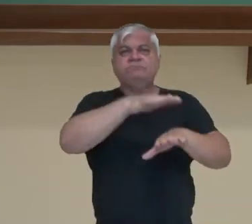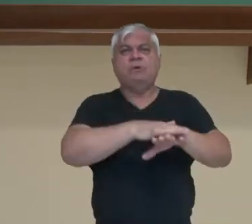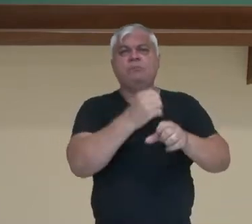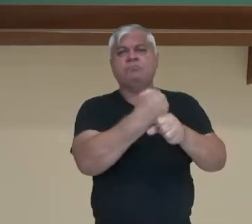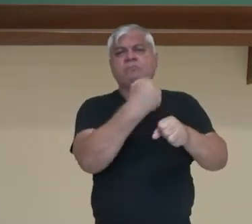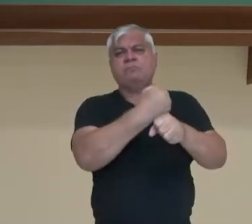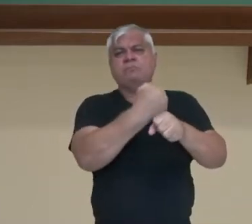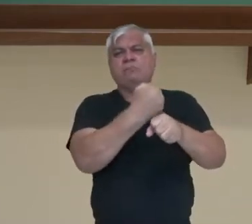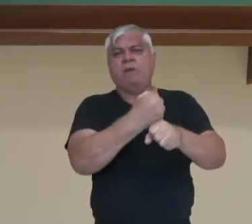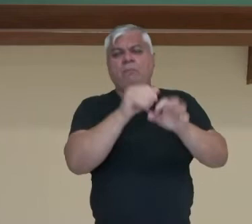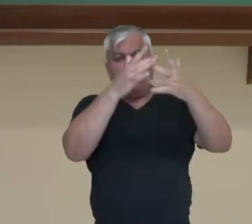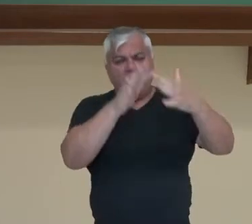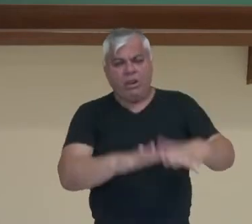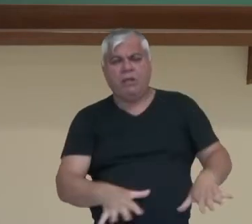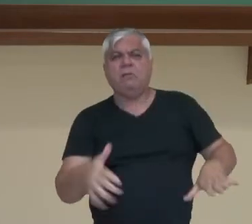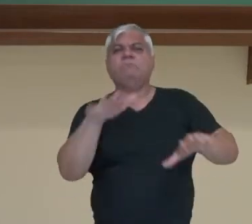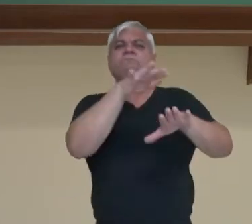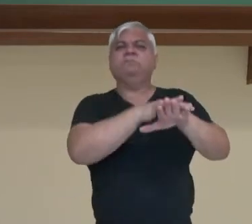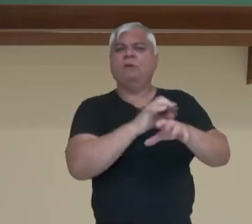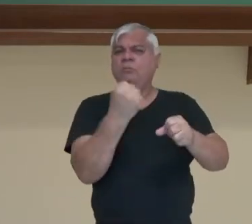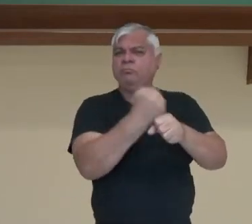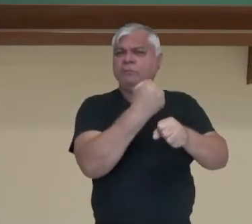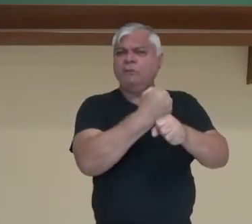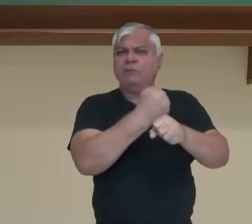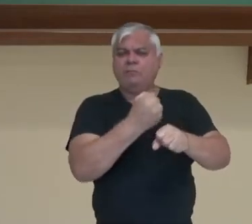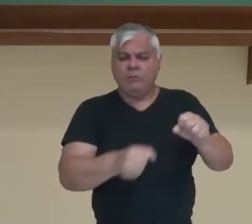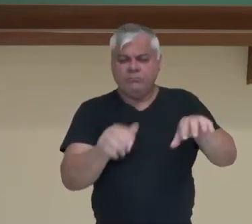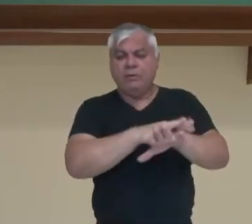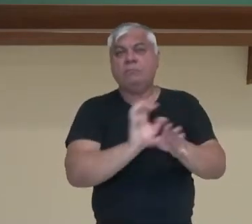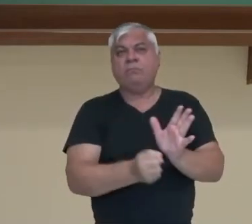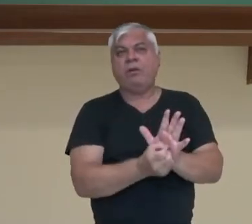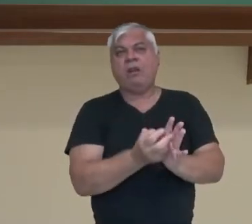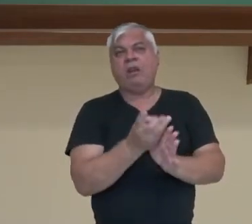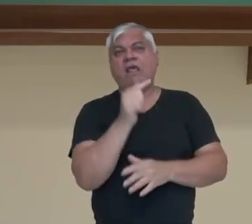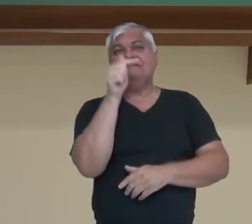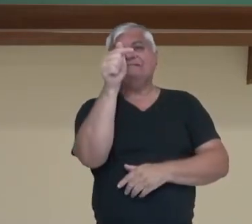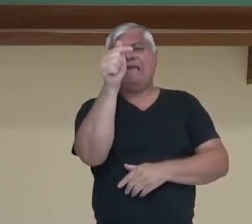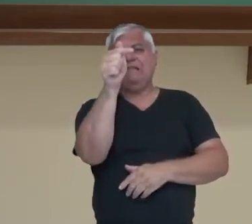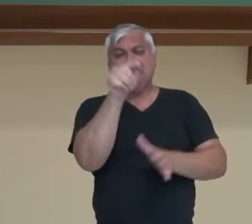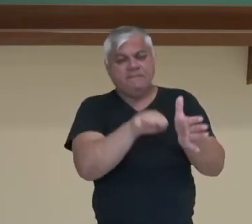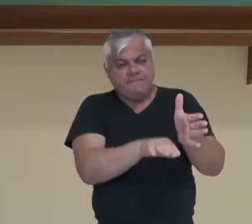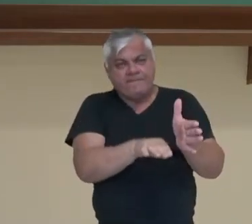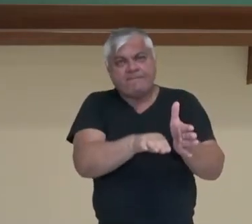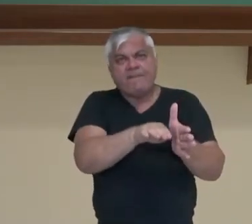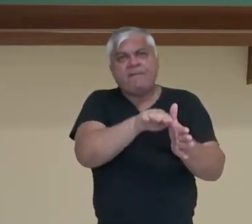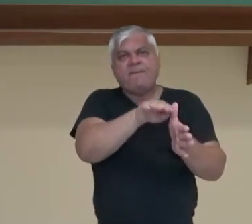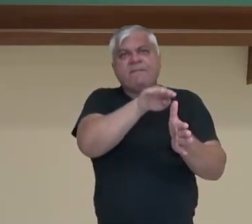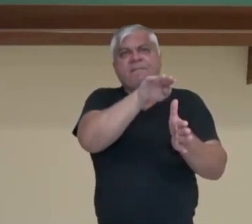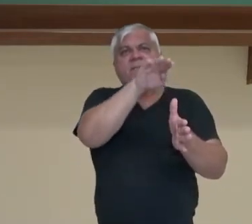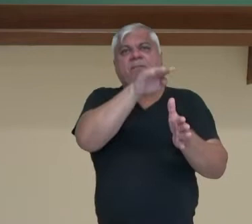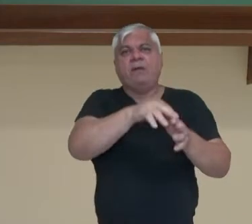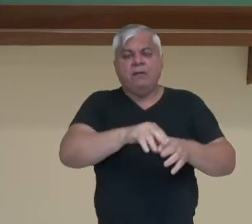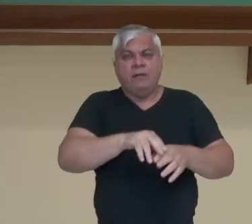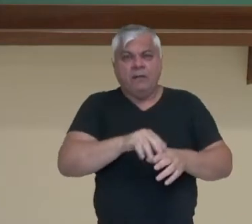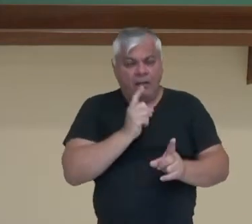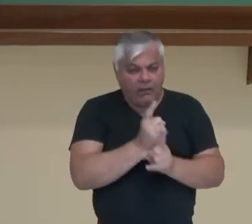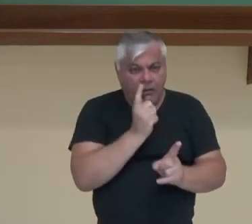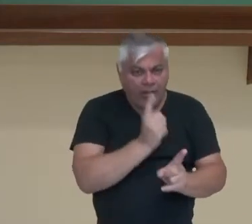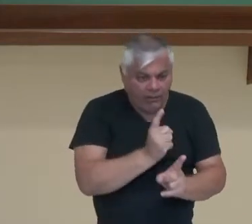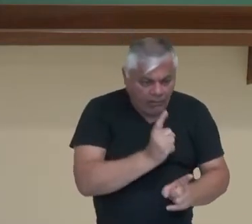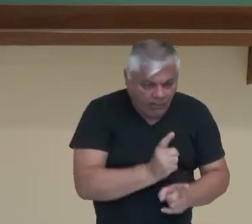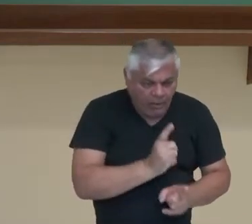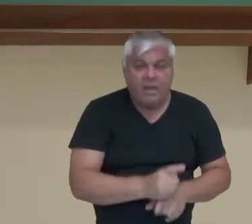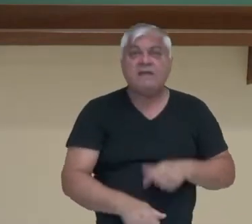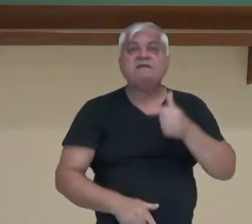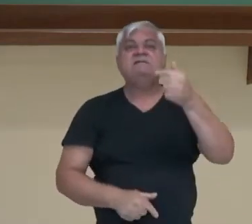destruía, reconstruía, dominava, uma nova cidade, Troia. E assim vai. 7 camadas de cidade a arqueologia encontrou. Talvez a